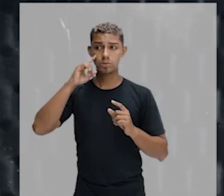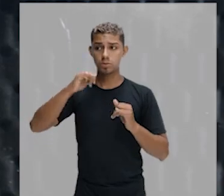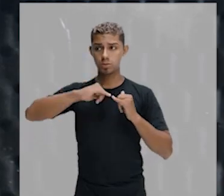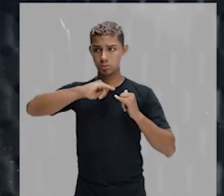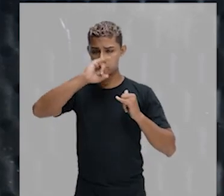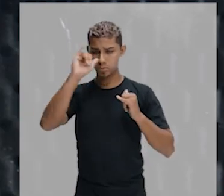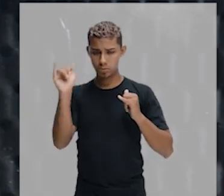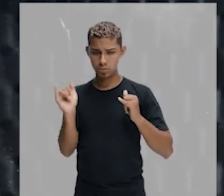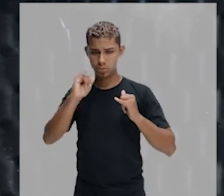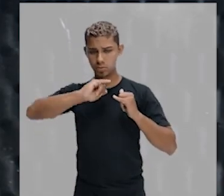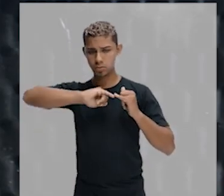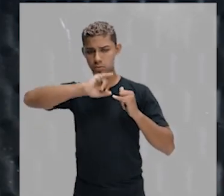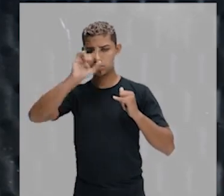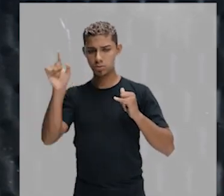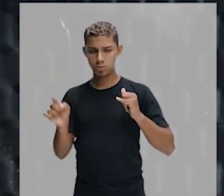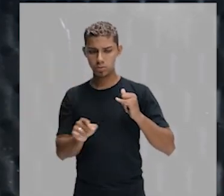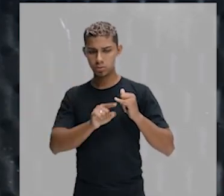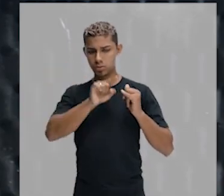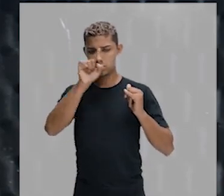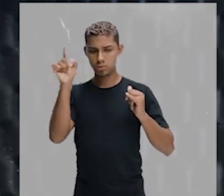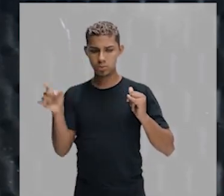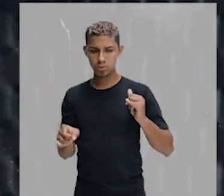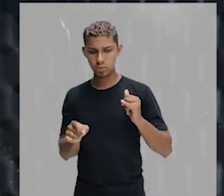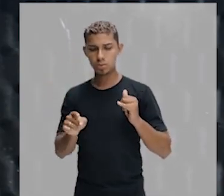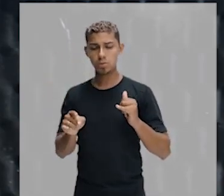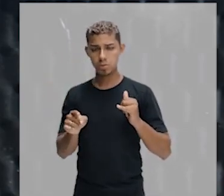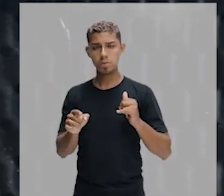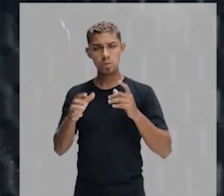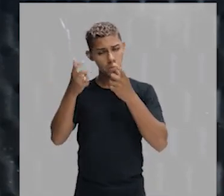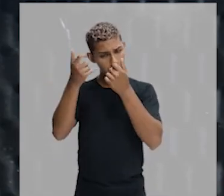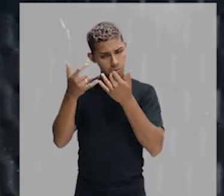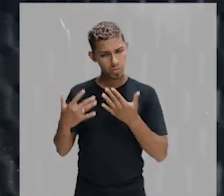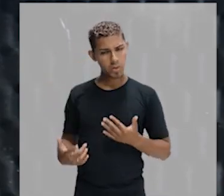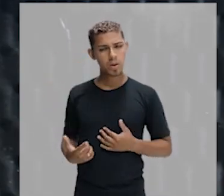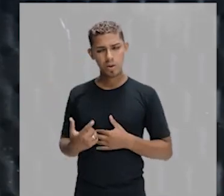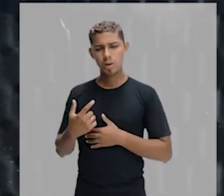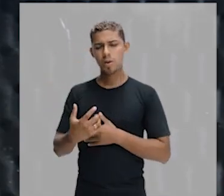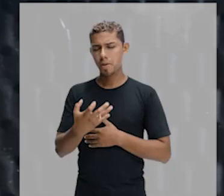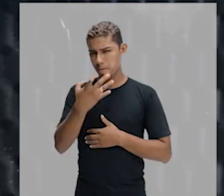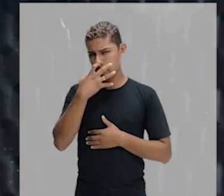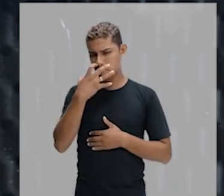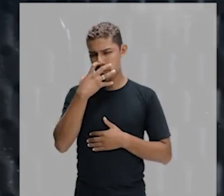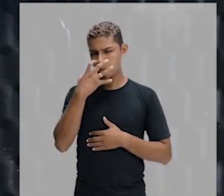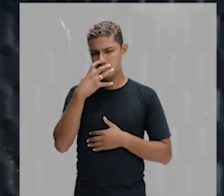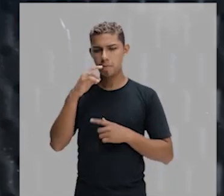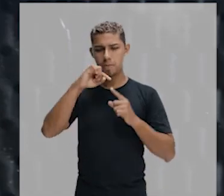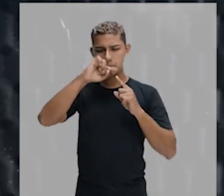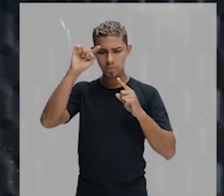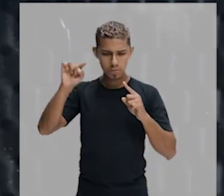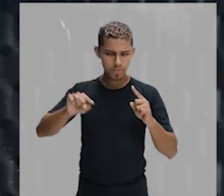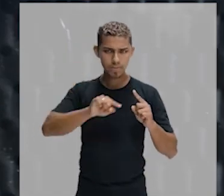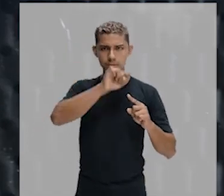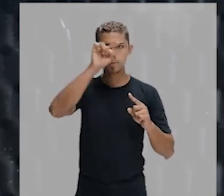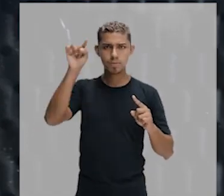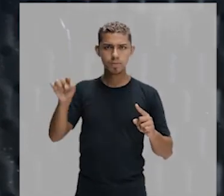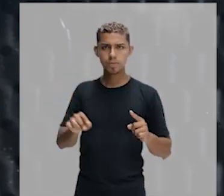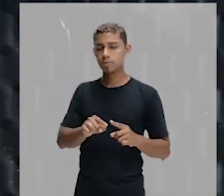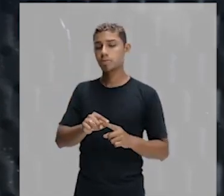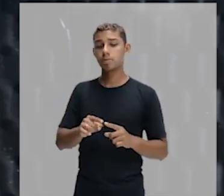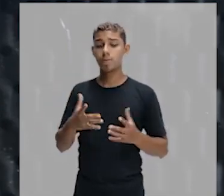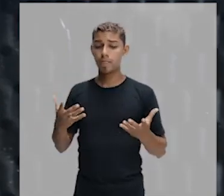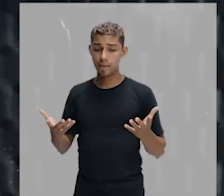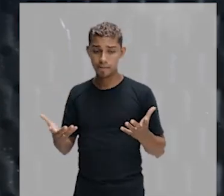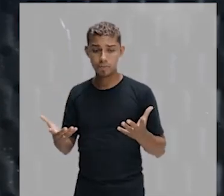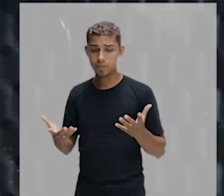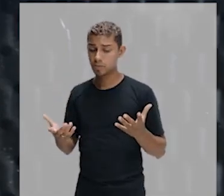definido, certo? Esse movimento ele é bem definido, a gente consegue ver que são movimentos circulares, certo? Lembrando que esse